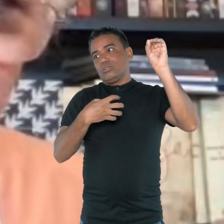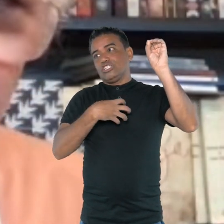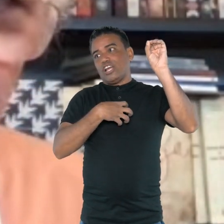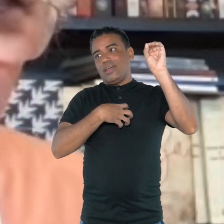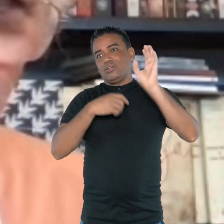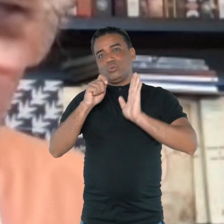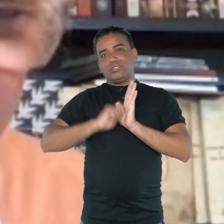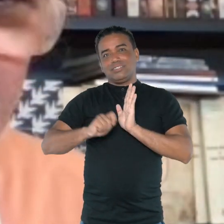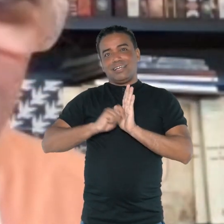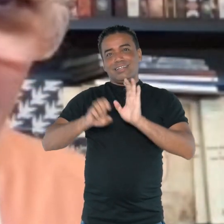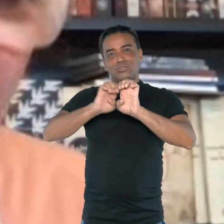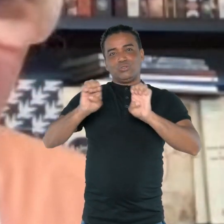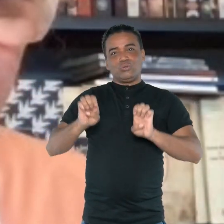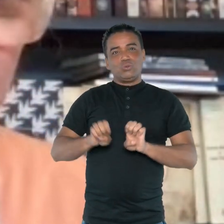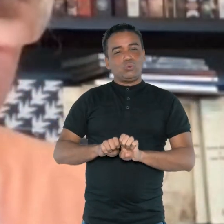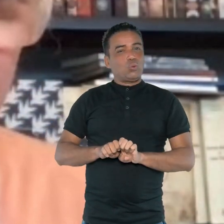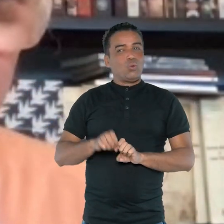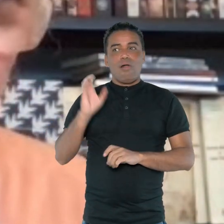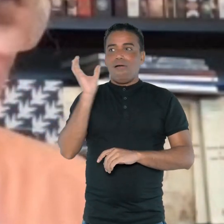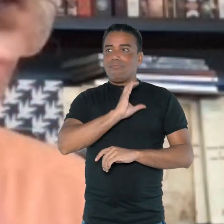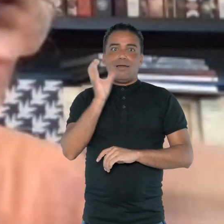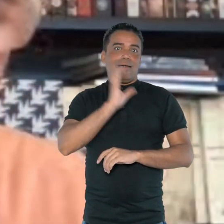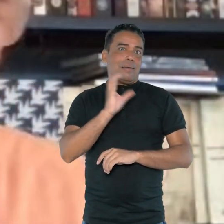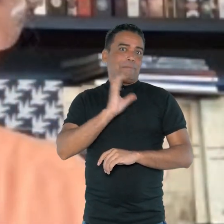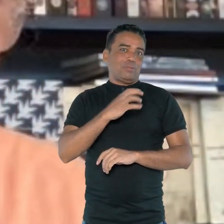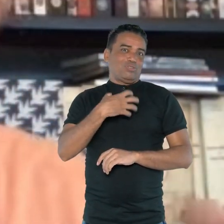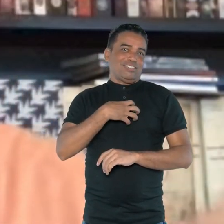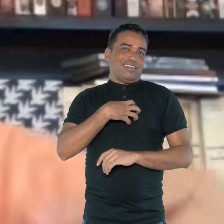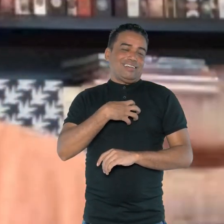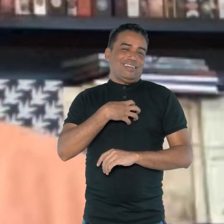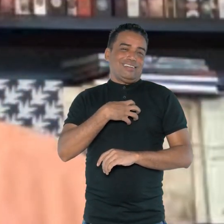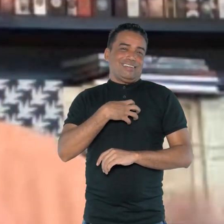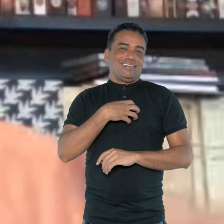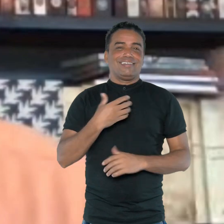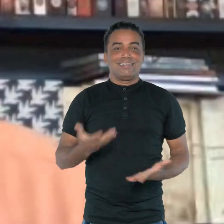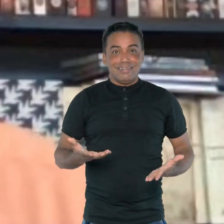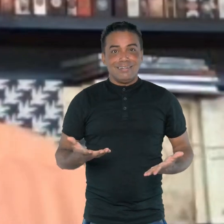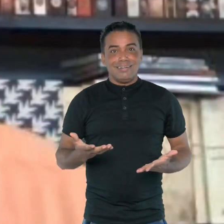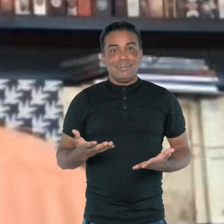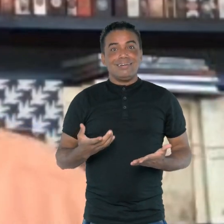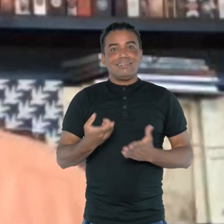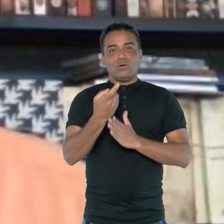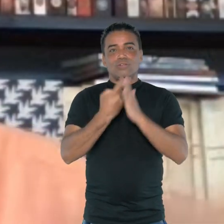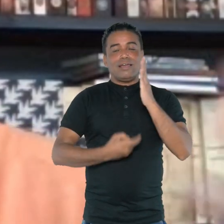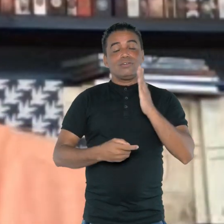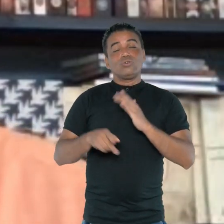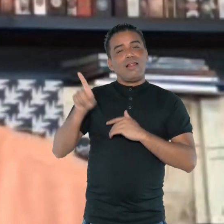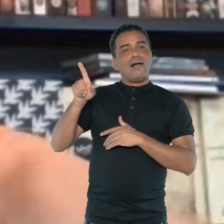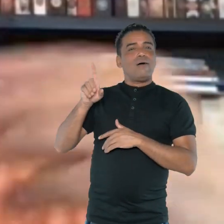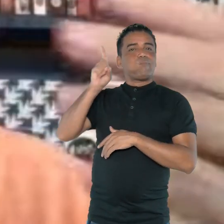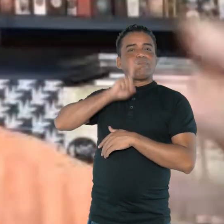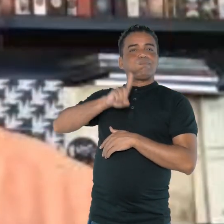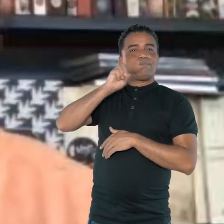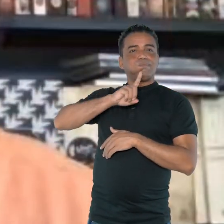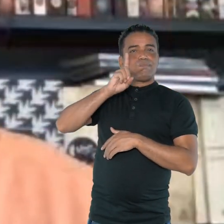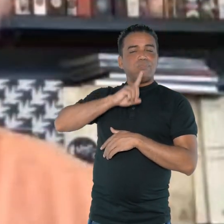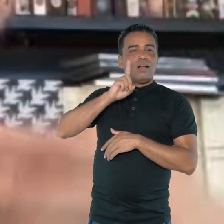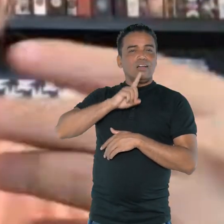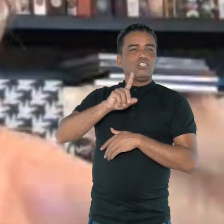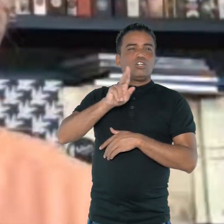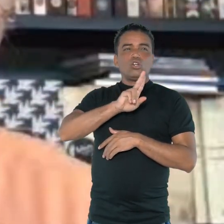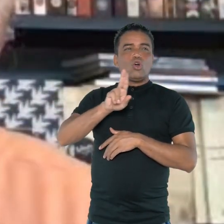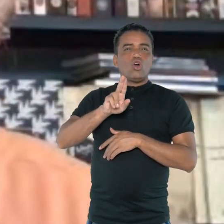modo bastante rápido, assim, o que os norte-americanos chamam de plot,